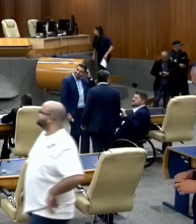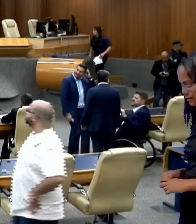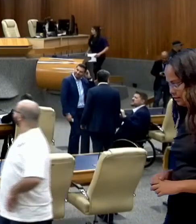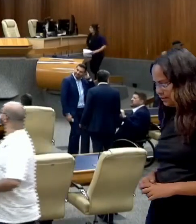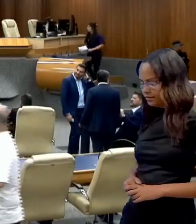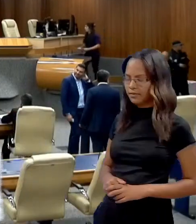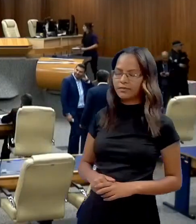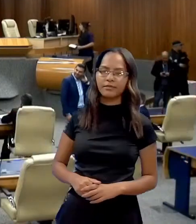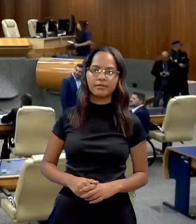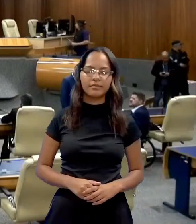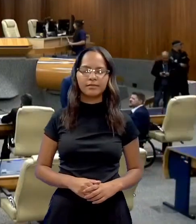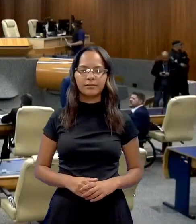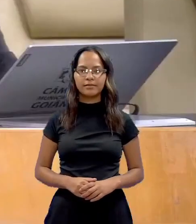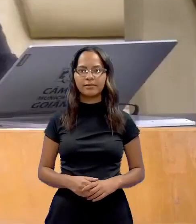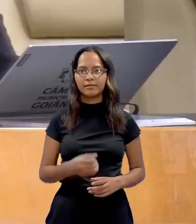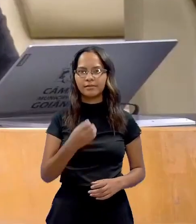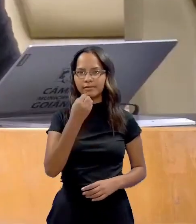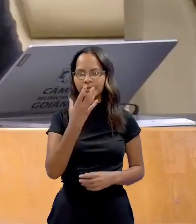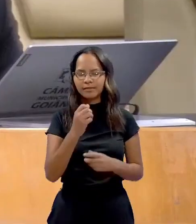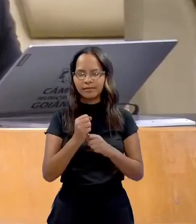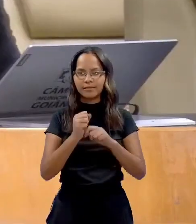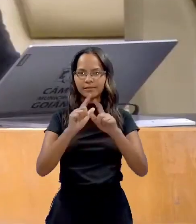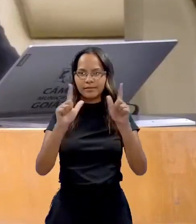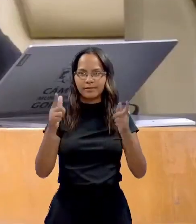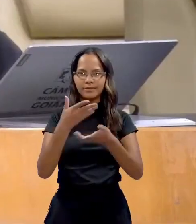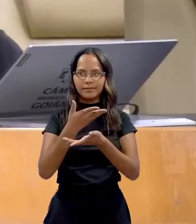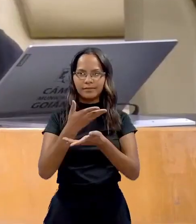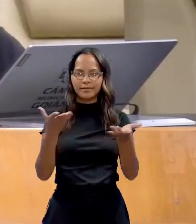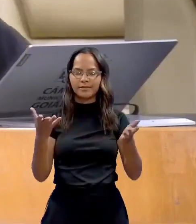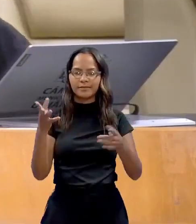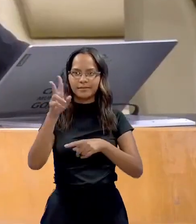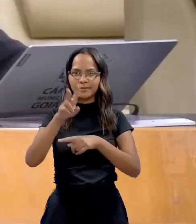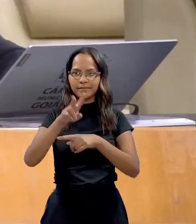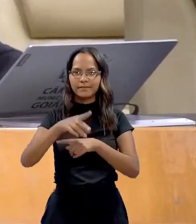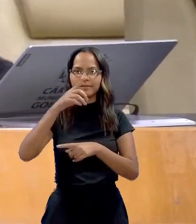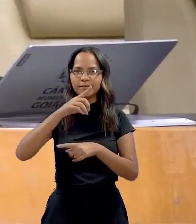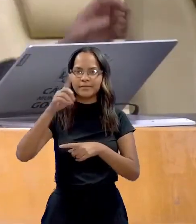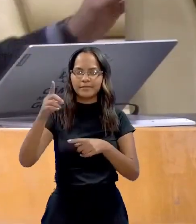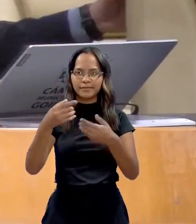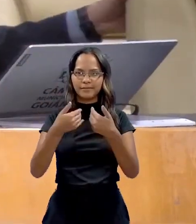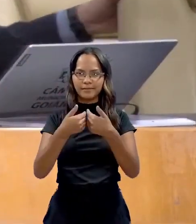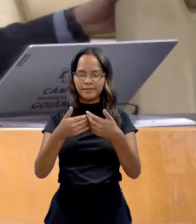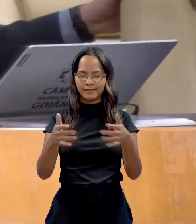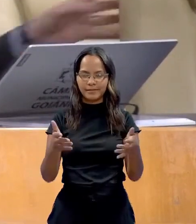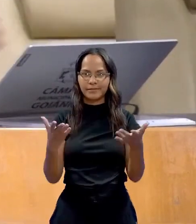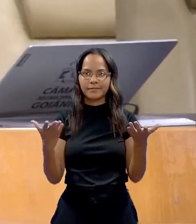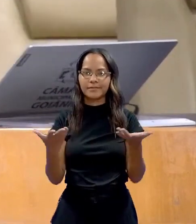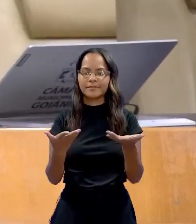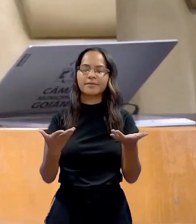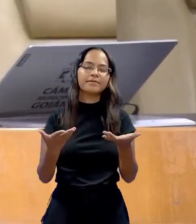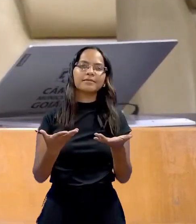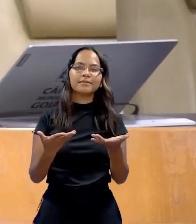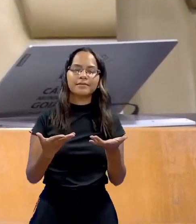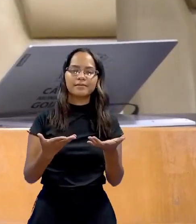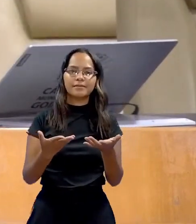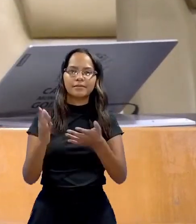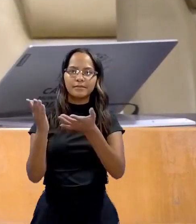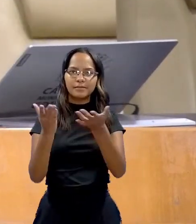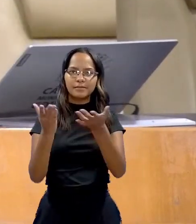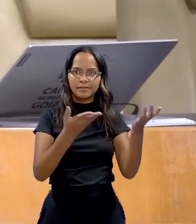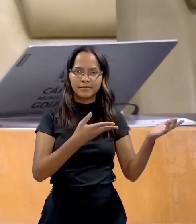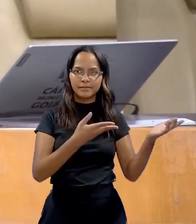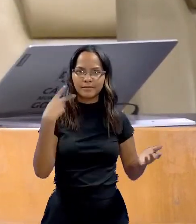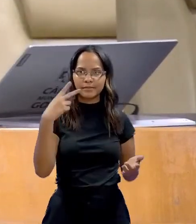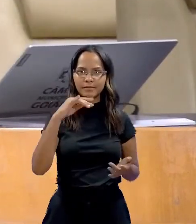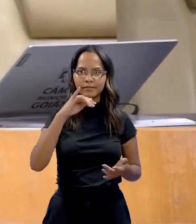Muito bom dia a todos. Sob a proteção de Deus, declaro aberta a presente sessão. Convido o vereador